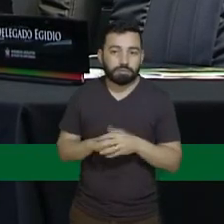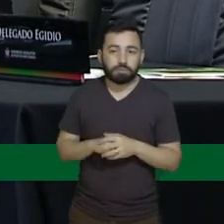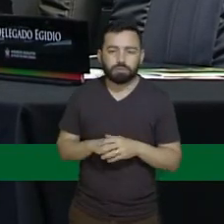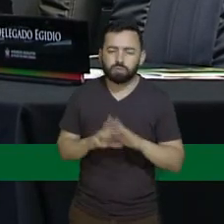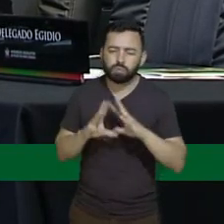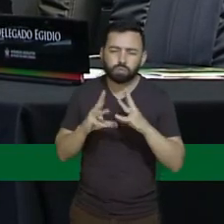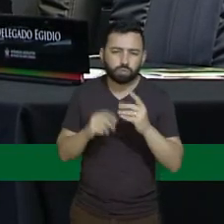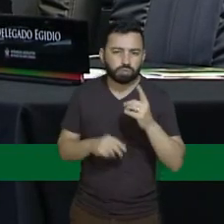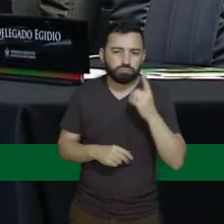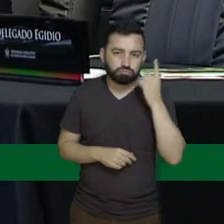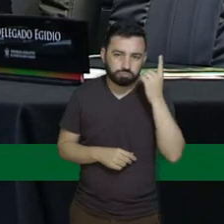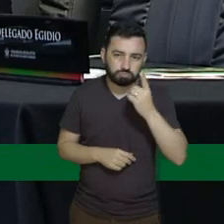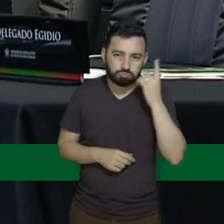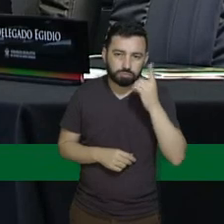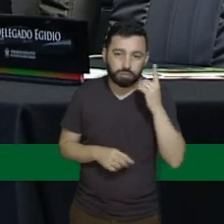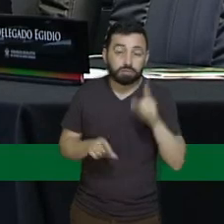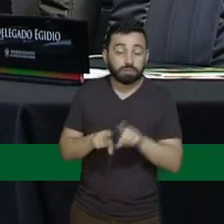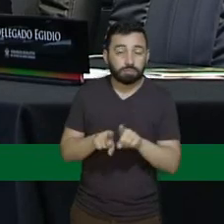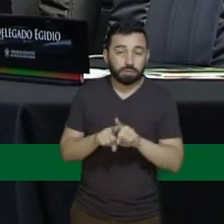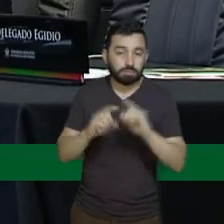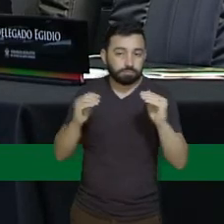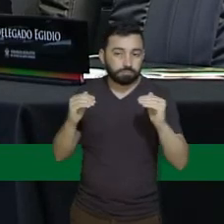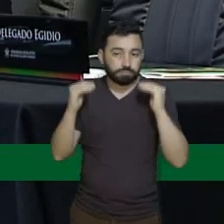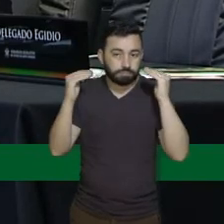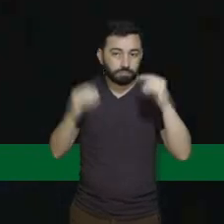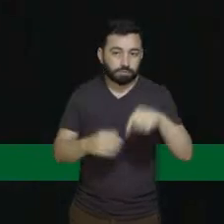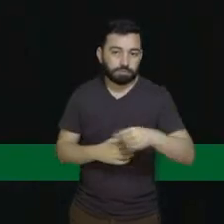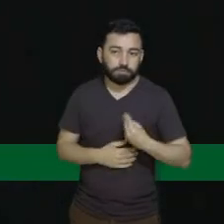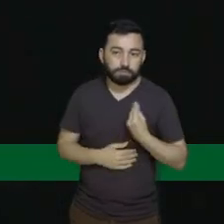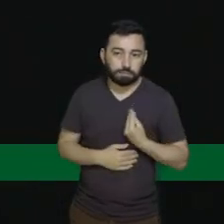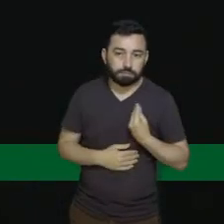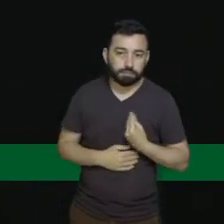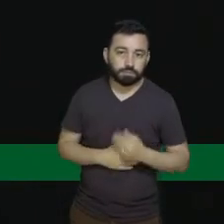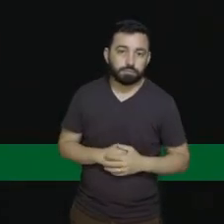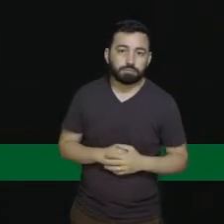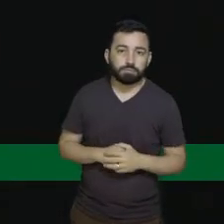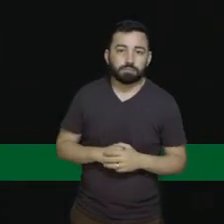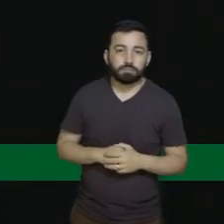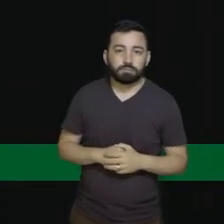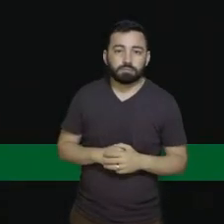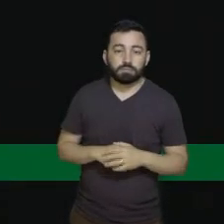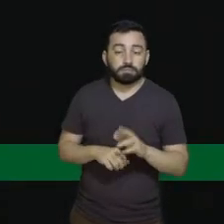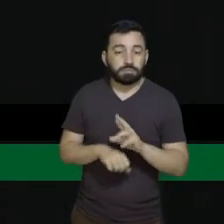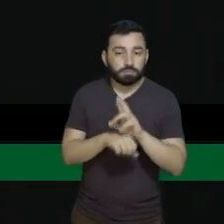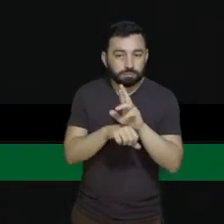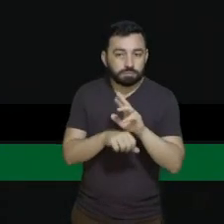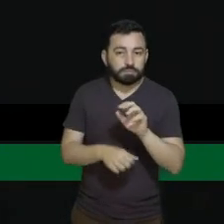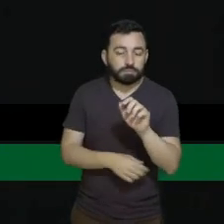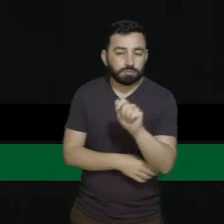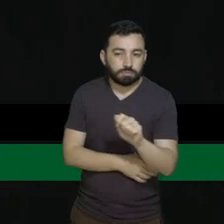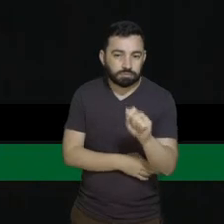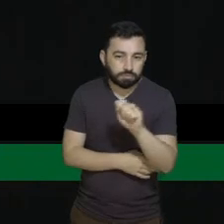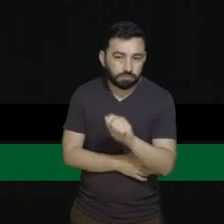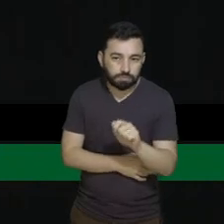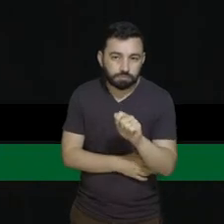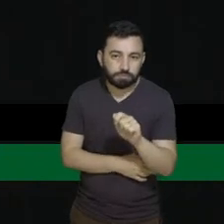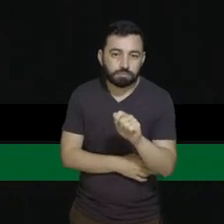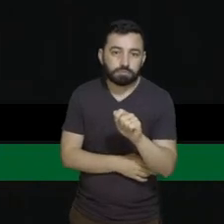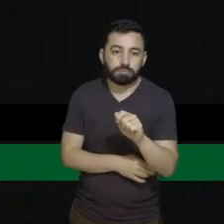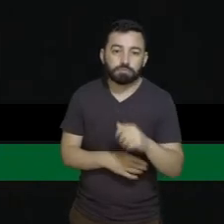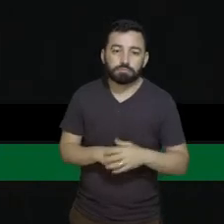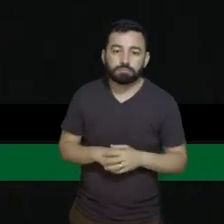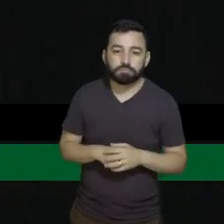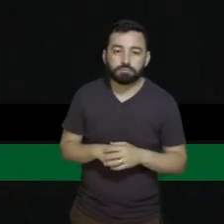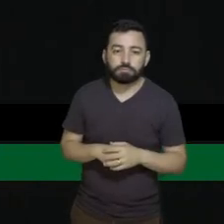e autoridades também aqui constituídas. Em nome da Associação Lenoir Vargas